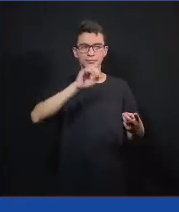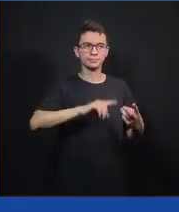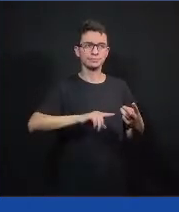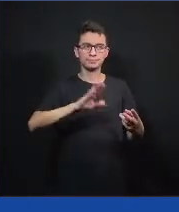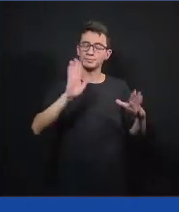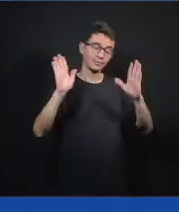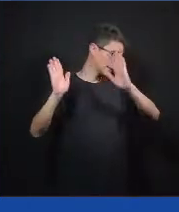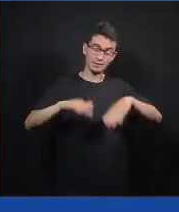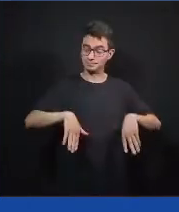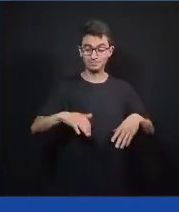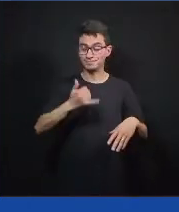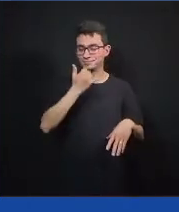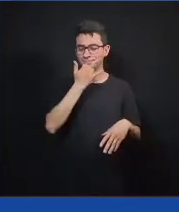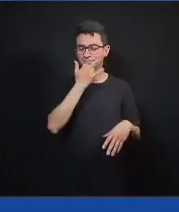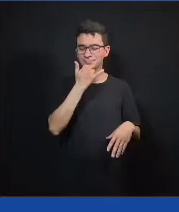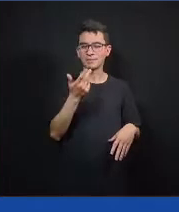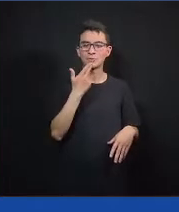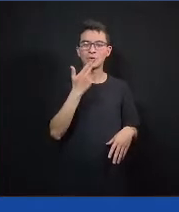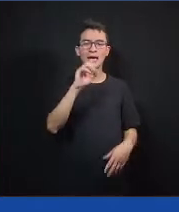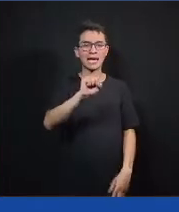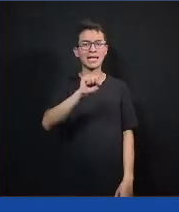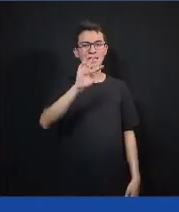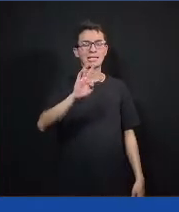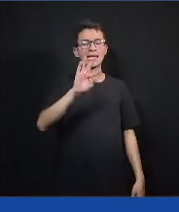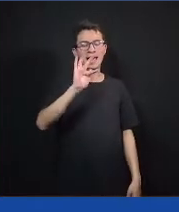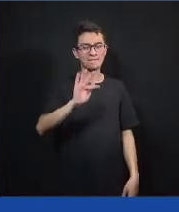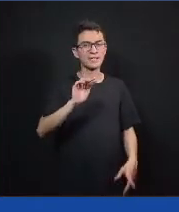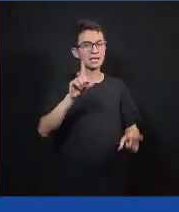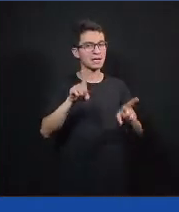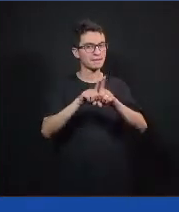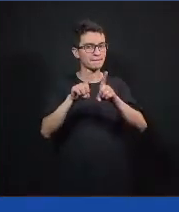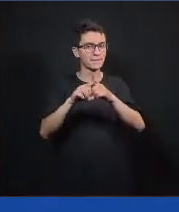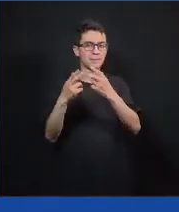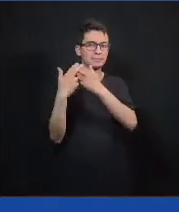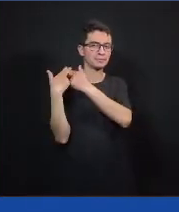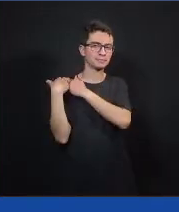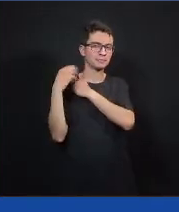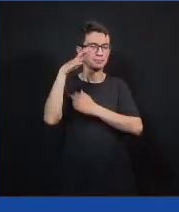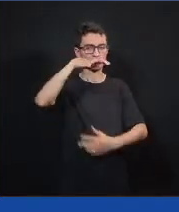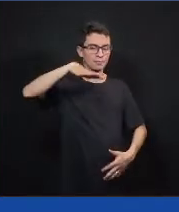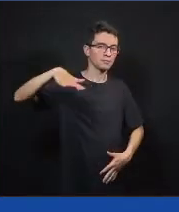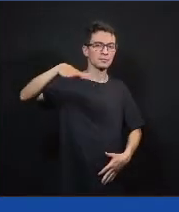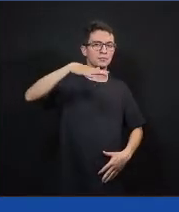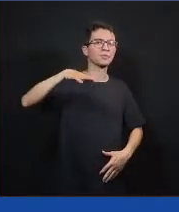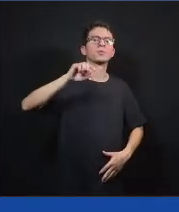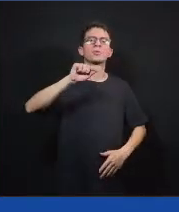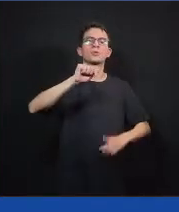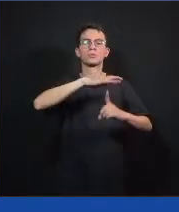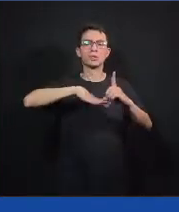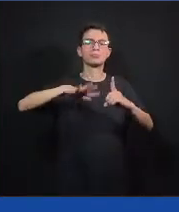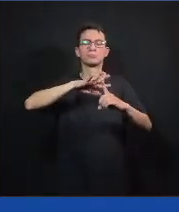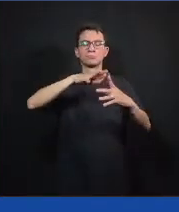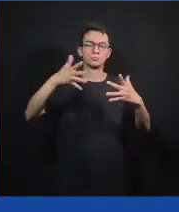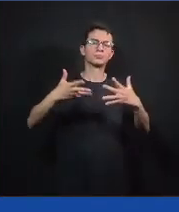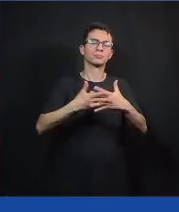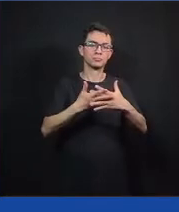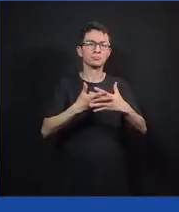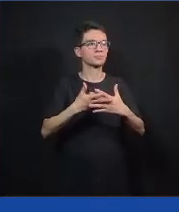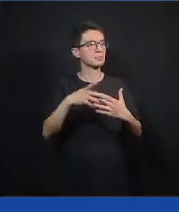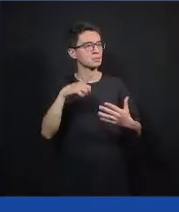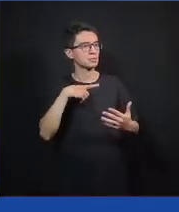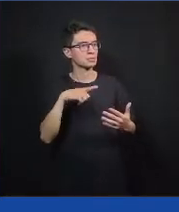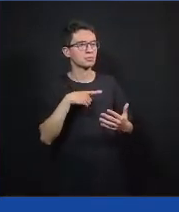do Tribunal Superior Eleitoral, além de representantes de entidades da sociedade civil e de institutos de pesquisa e atuação no âmbito do